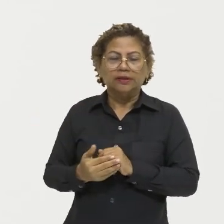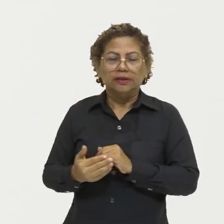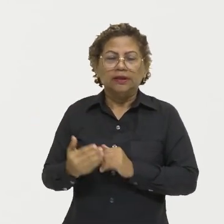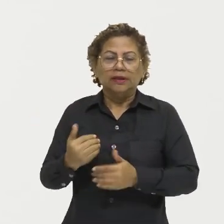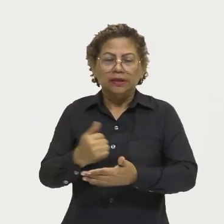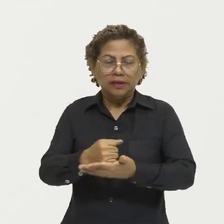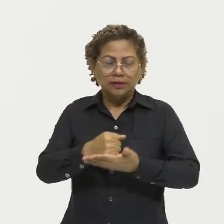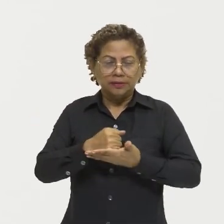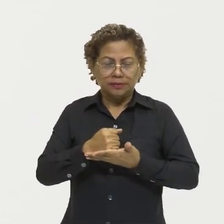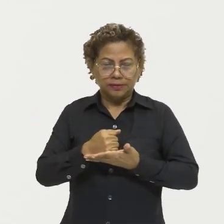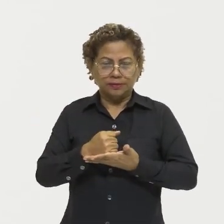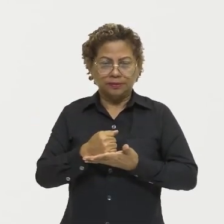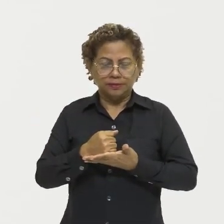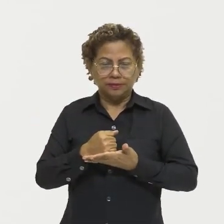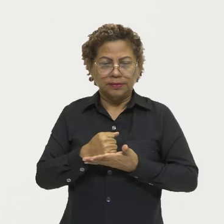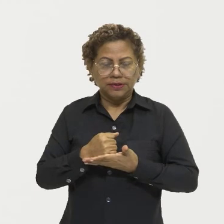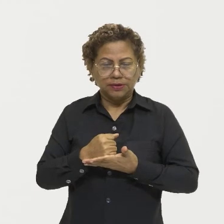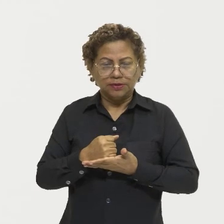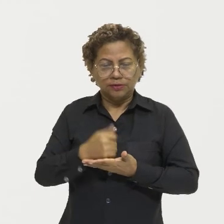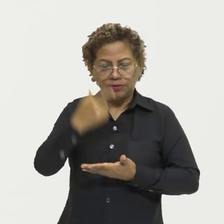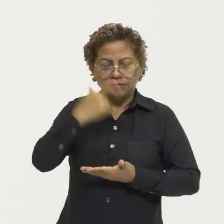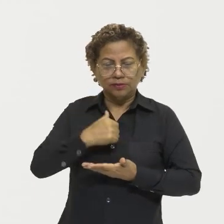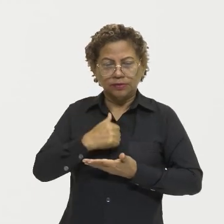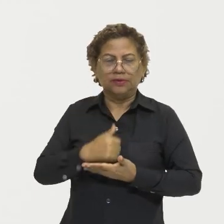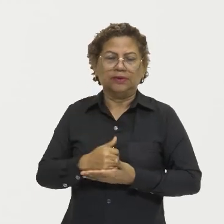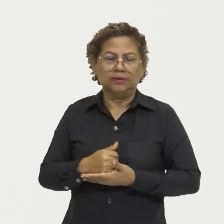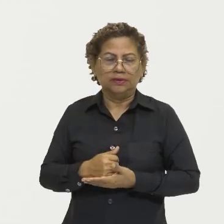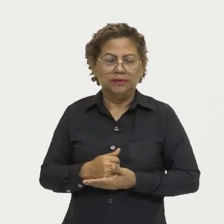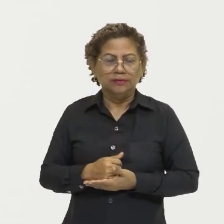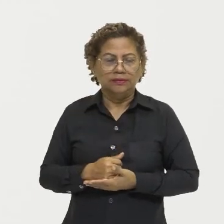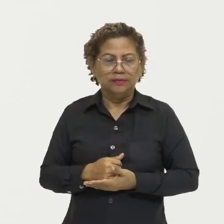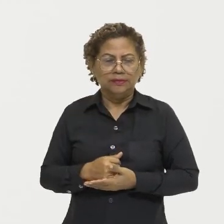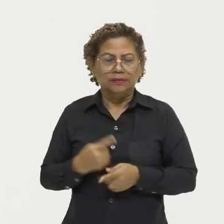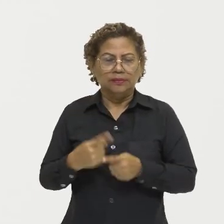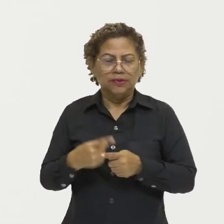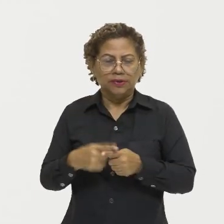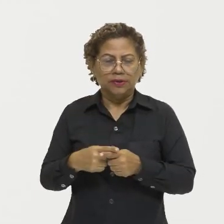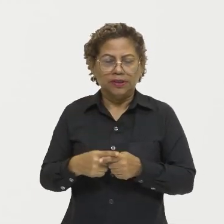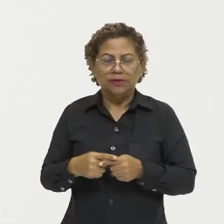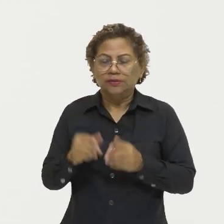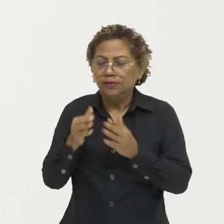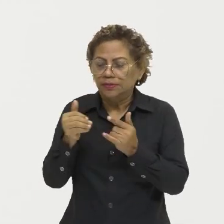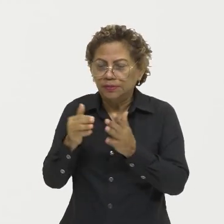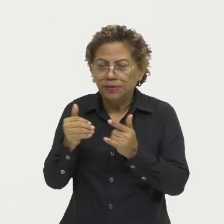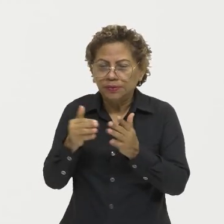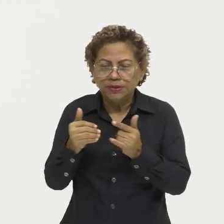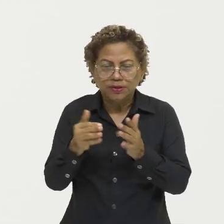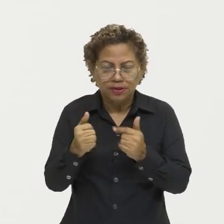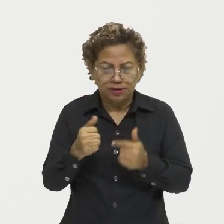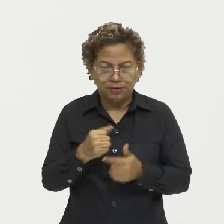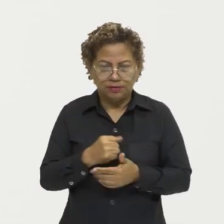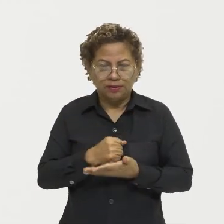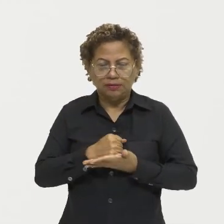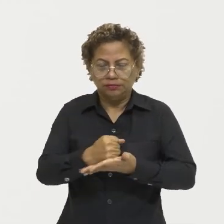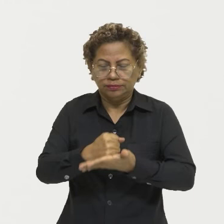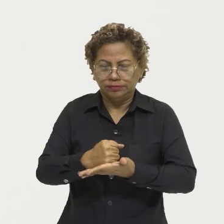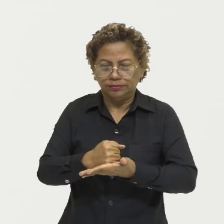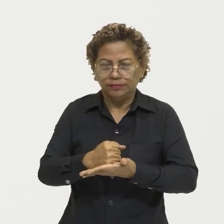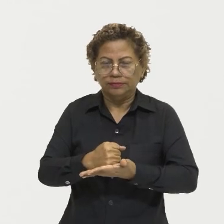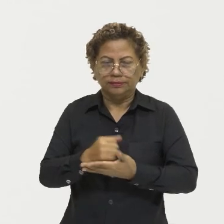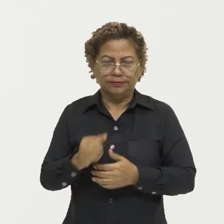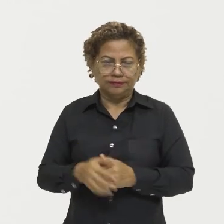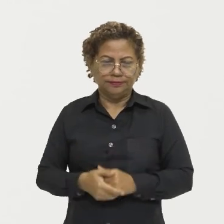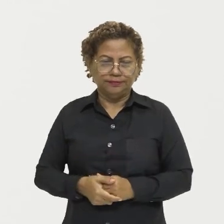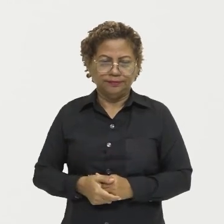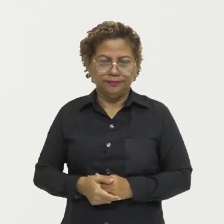desespero. Observaram com a palavra socorre-me? Então está apelativo, né? Está muito apelativa.